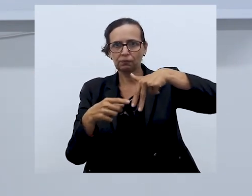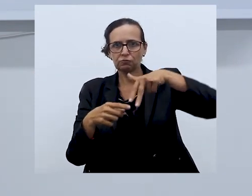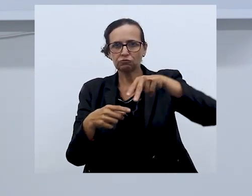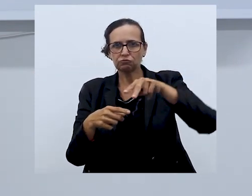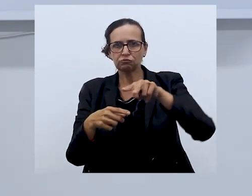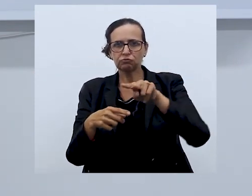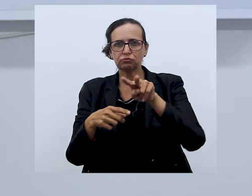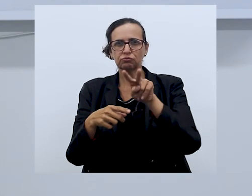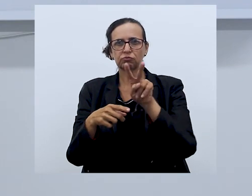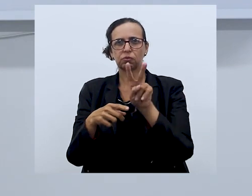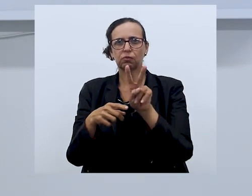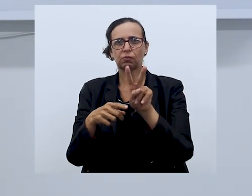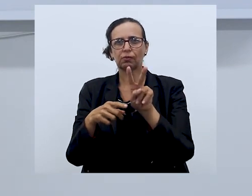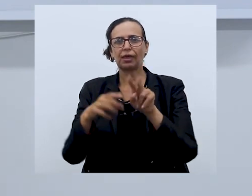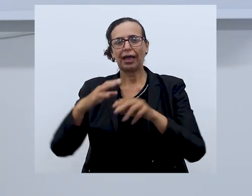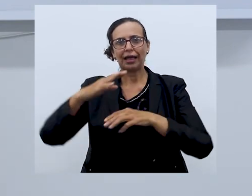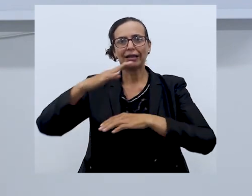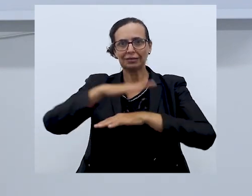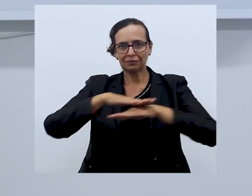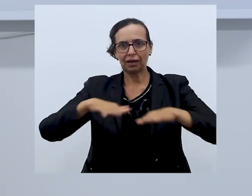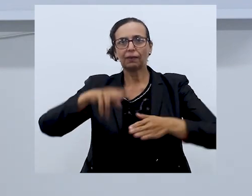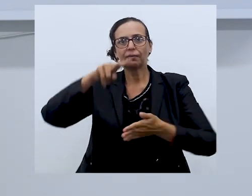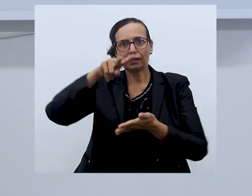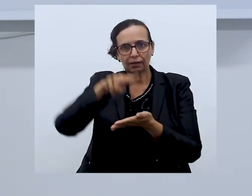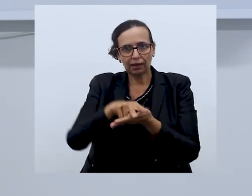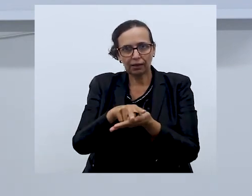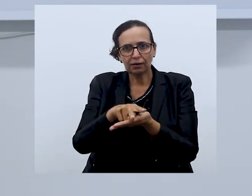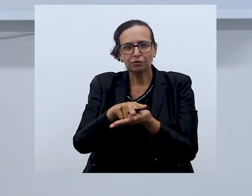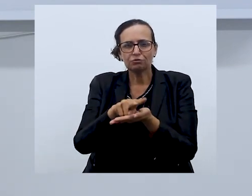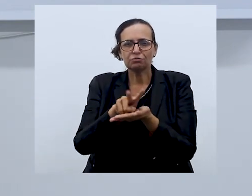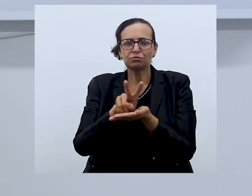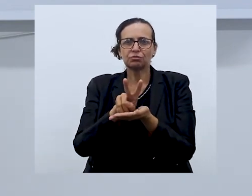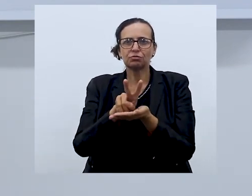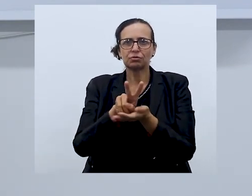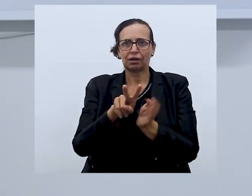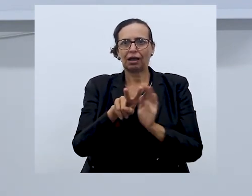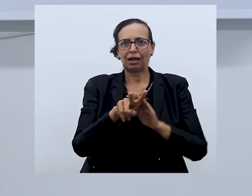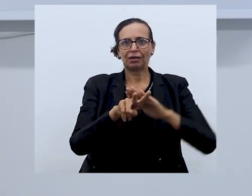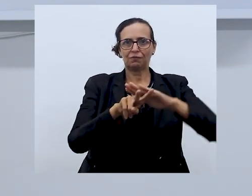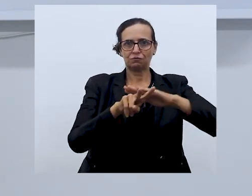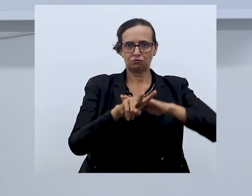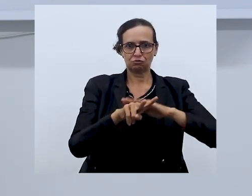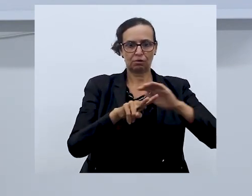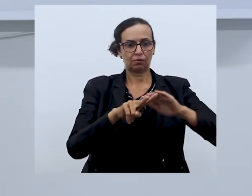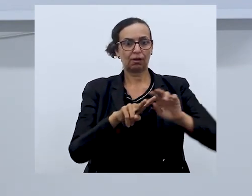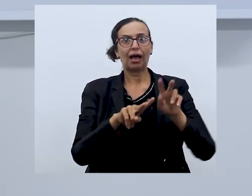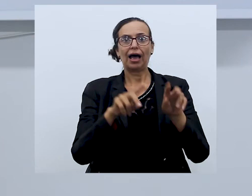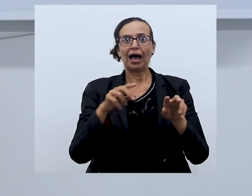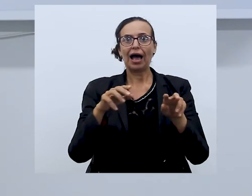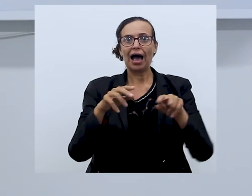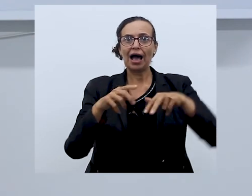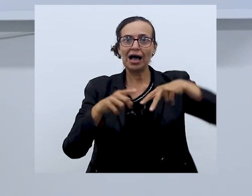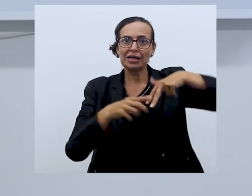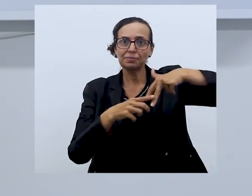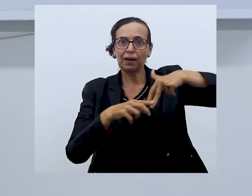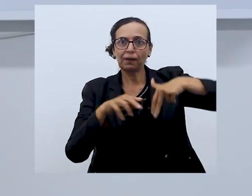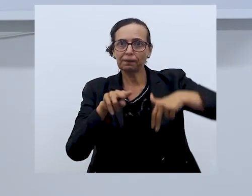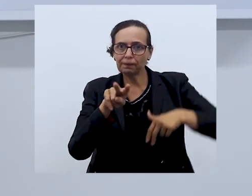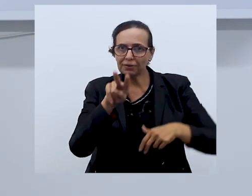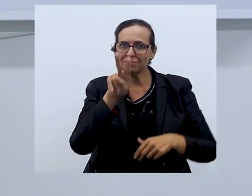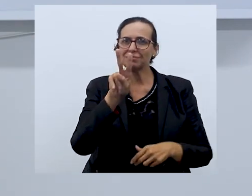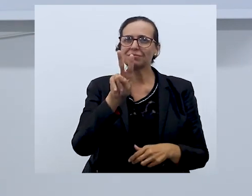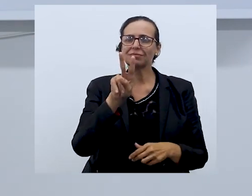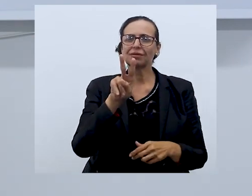da altura do corpo dela. Deitá-la em um local e fazer isso porque vai ajudar no fluxo